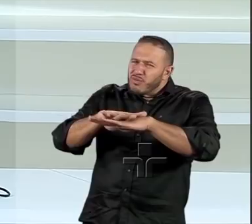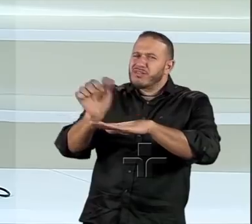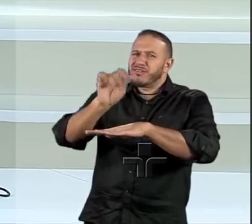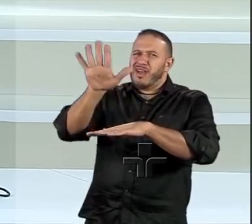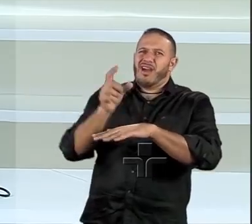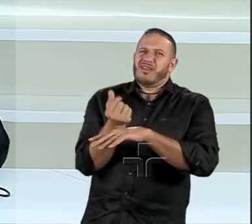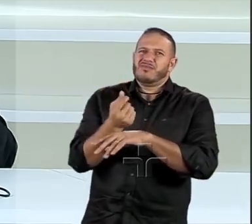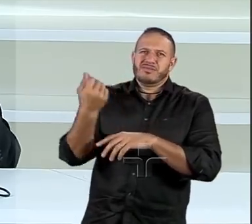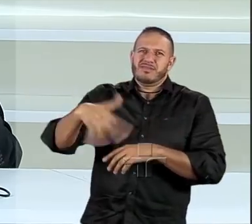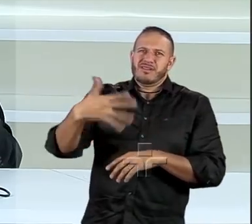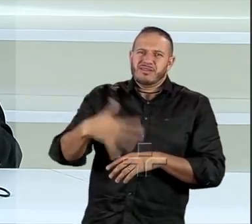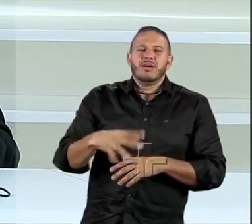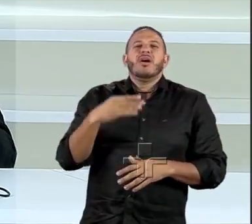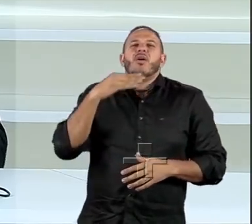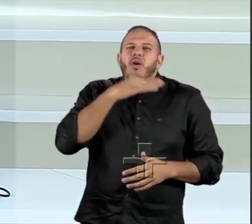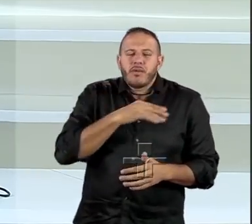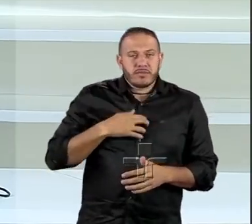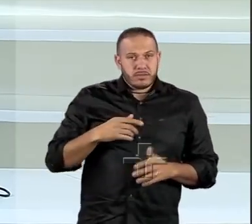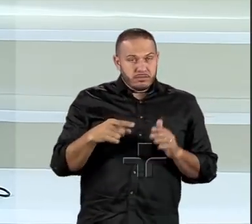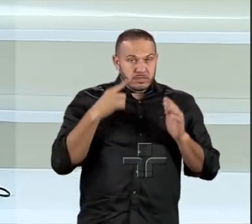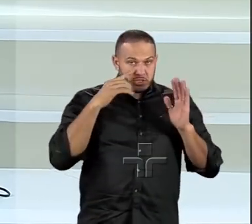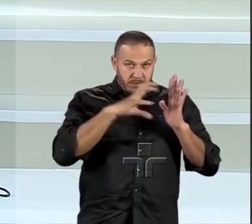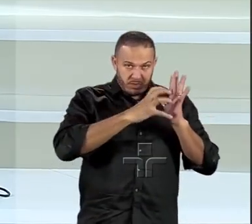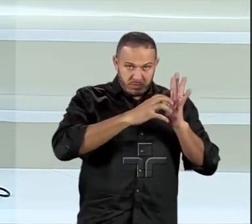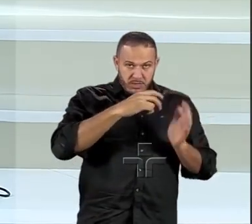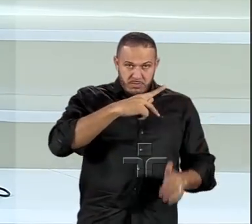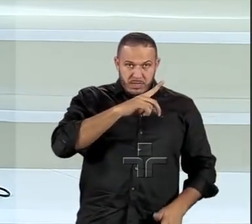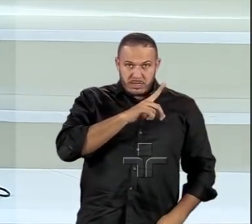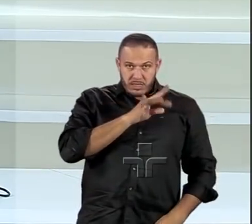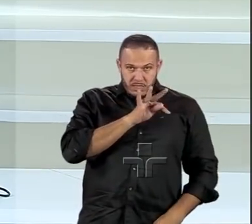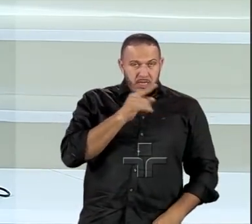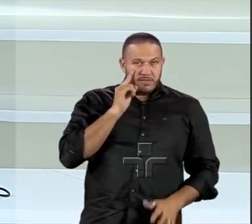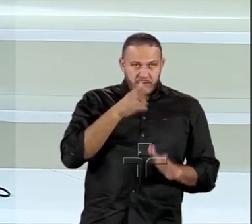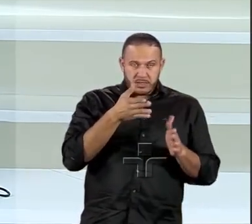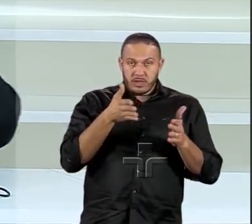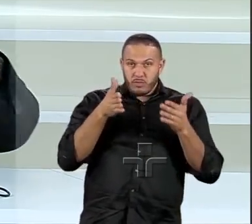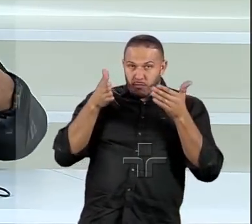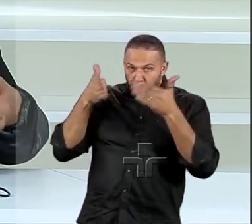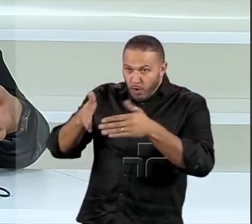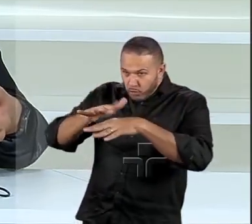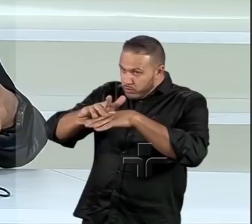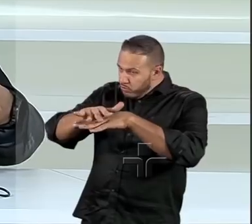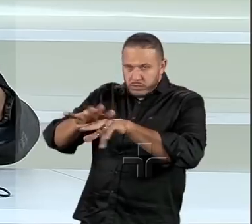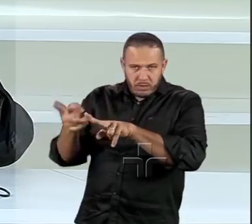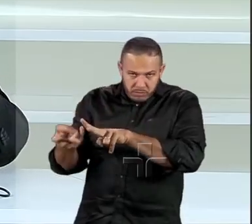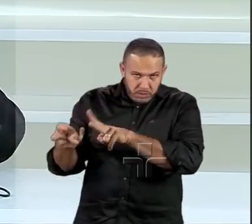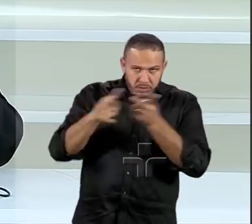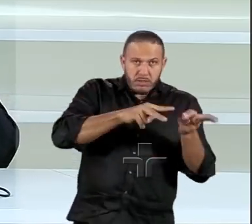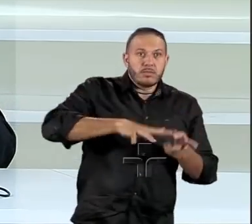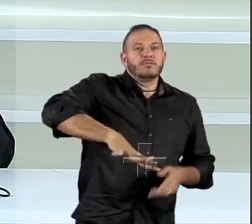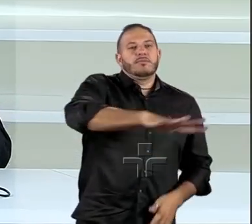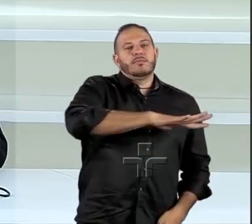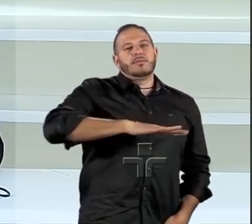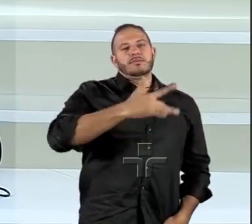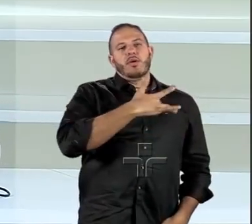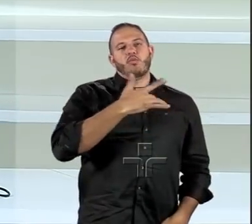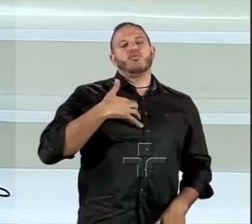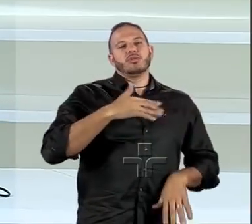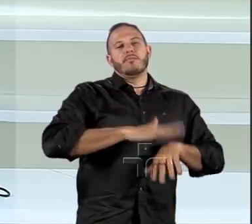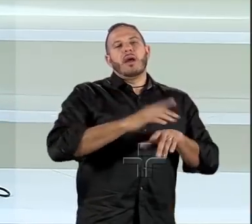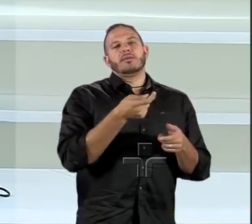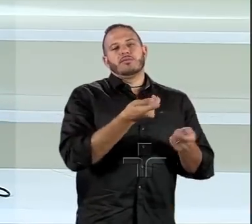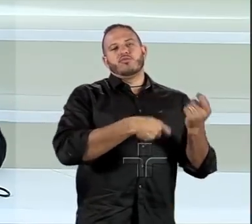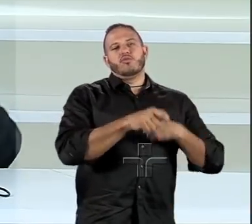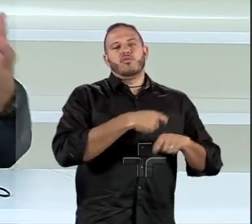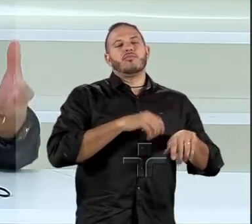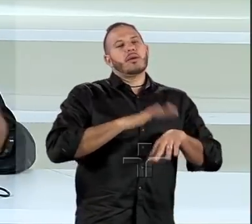custo alto e a lógica do PDT é justamente tirar do centro da doença e trazer para o centro da saúde, que é mais econômico, é